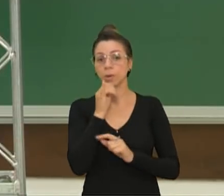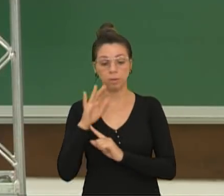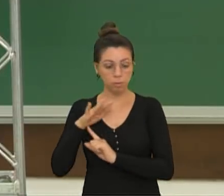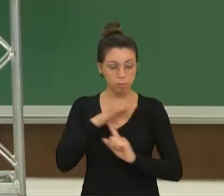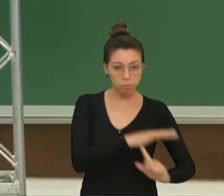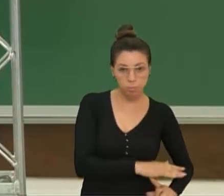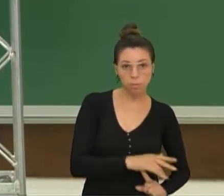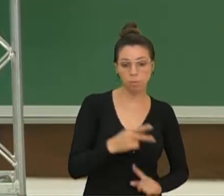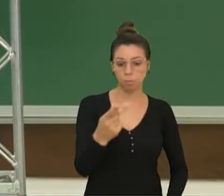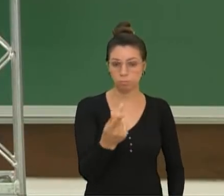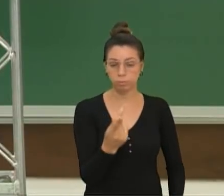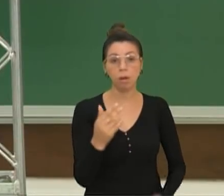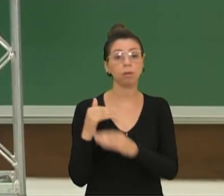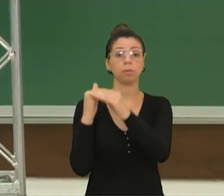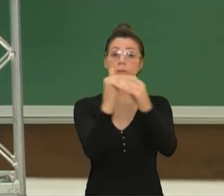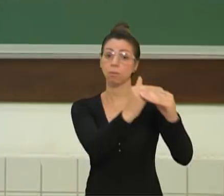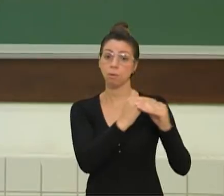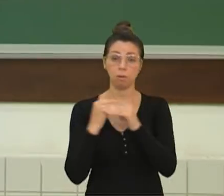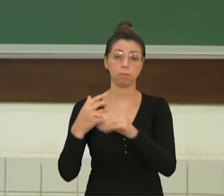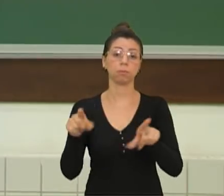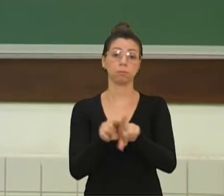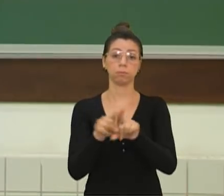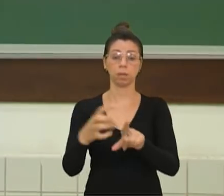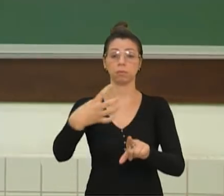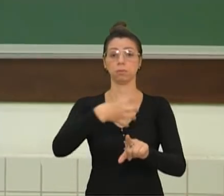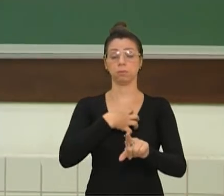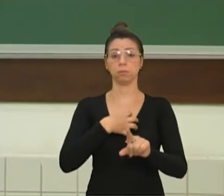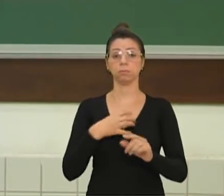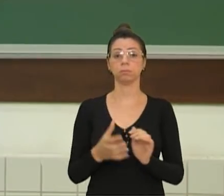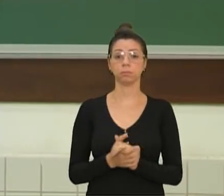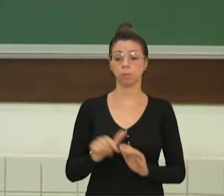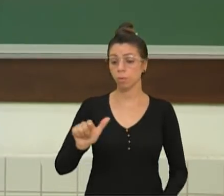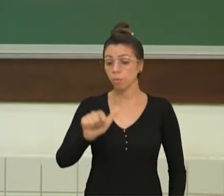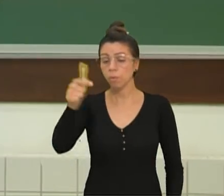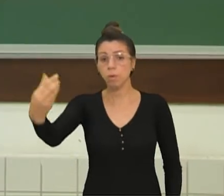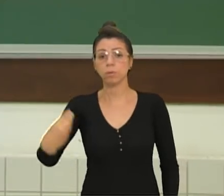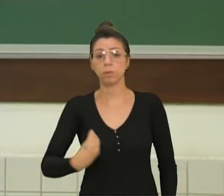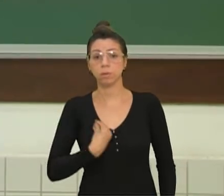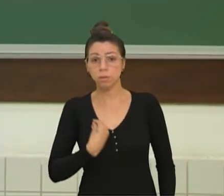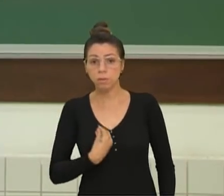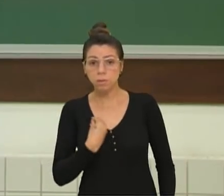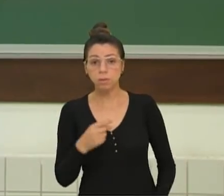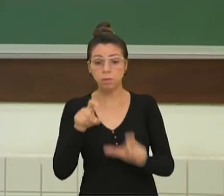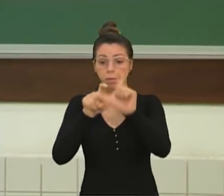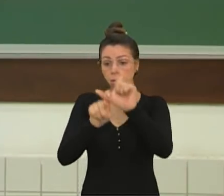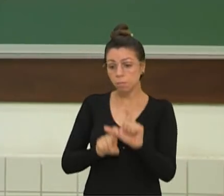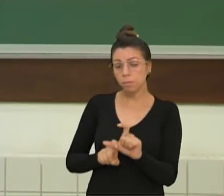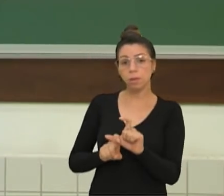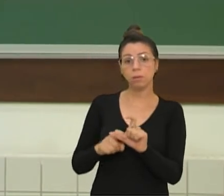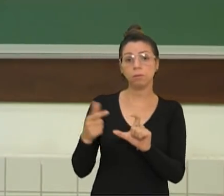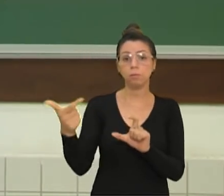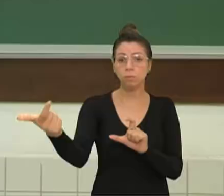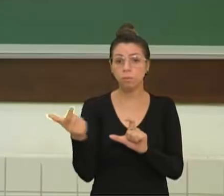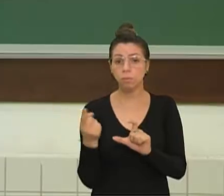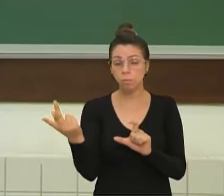é aquela relação que você tem que ter com o próximo, de saber que o outro existe para você existir também.